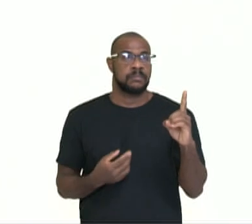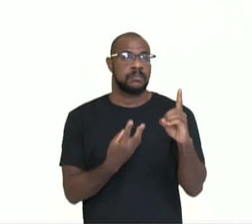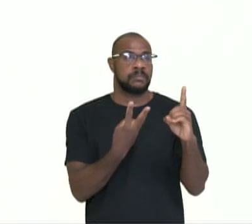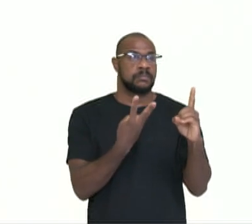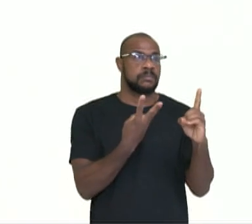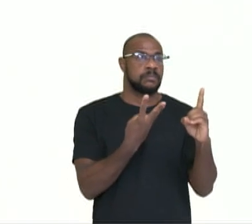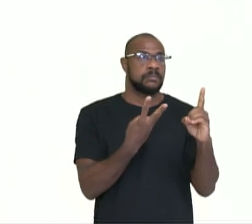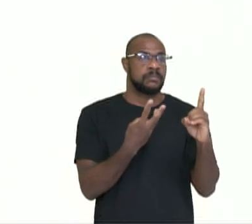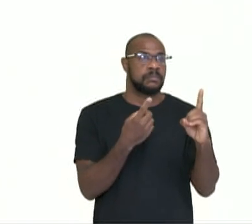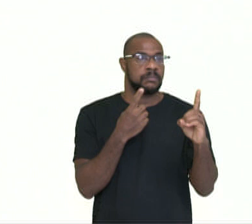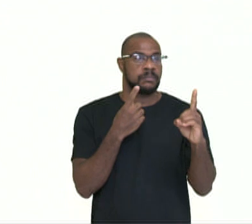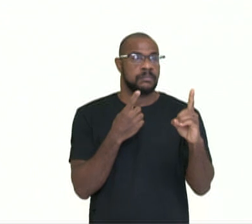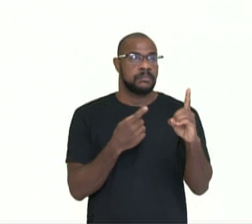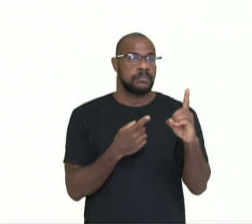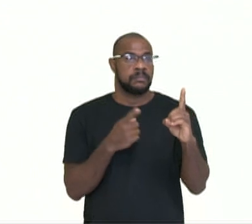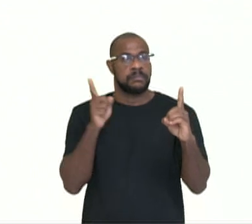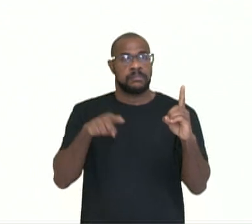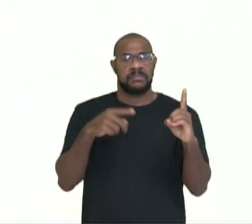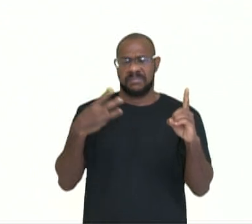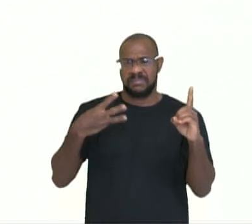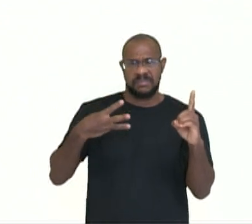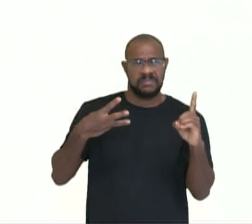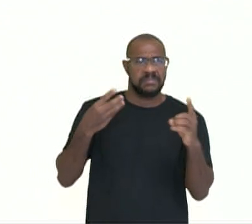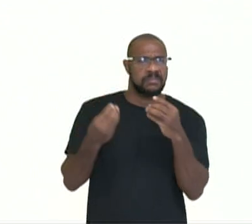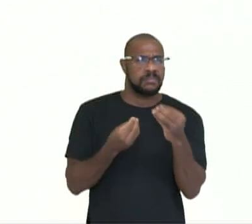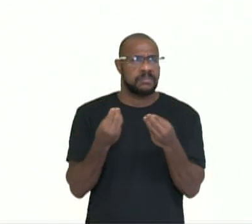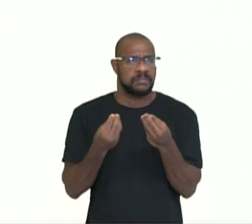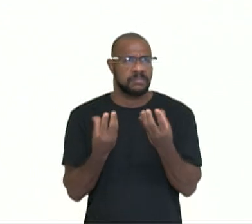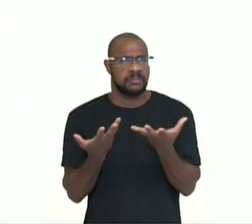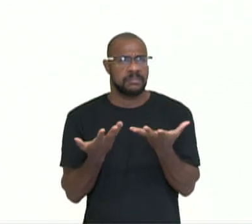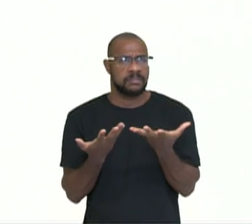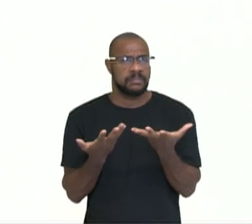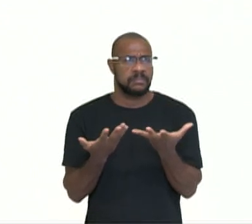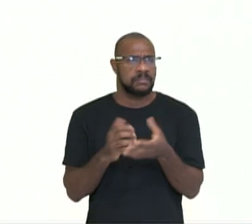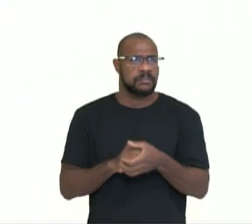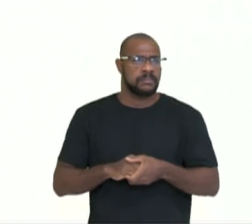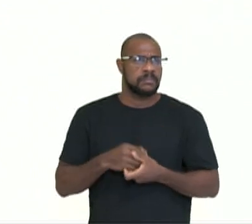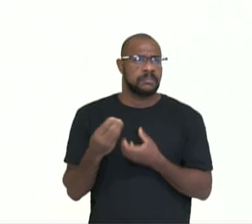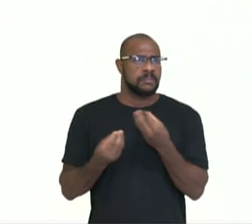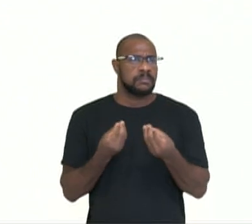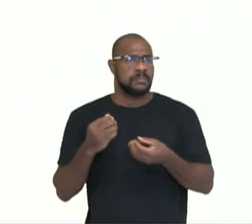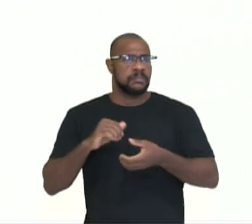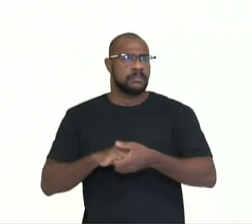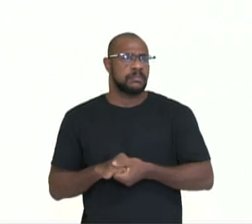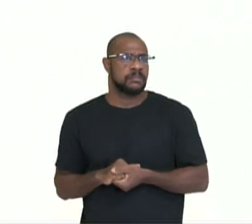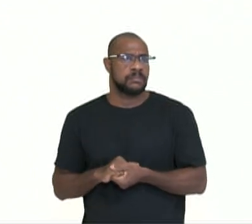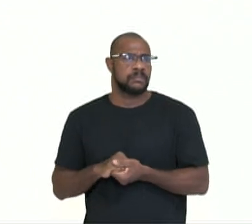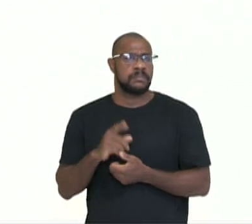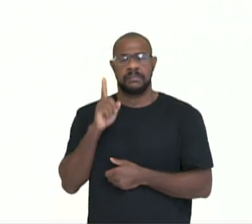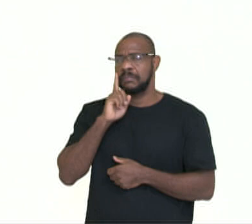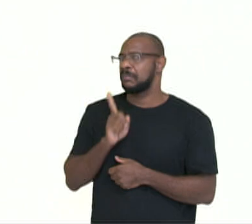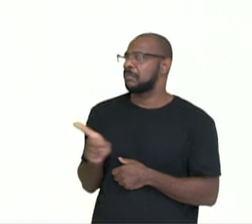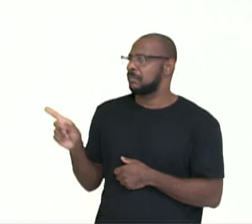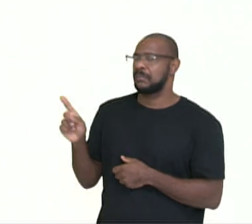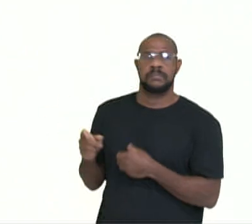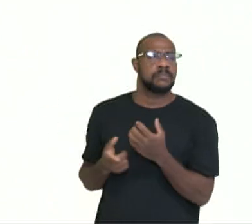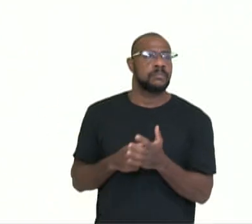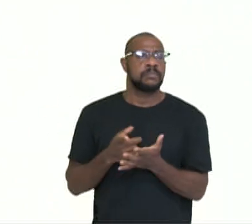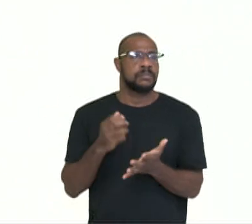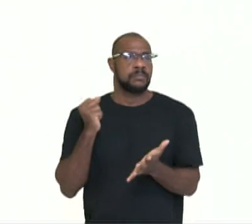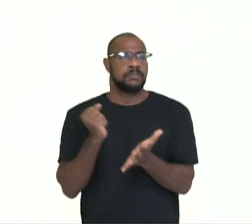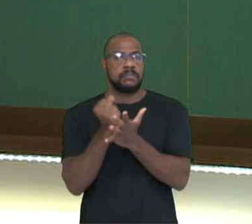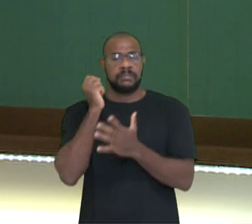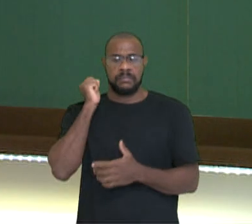quadrante, eu já vou eliminar também, e aí eu fico com mais uma para criar dúvidas para mim na hora de resolver essa prova, né? Não dá para marcar direto